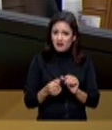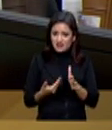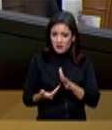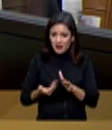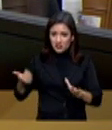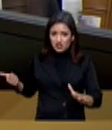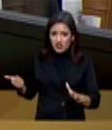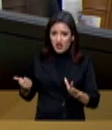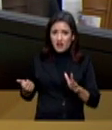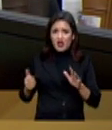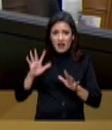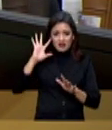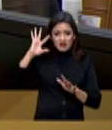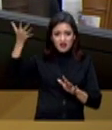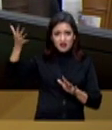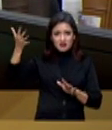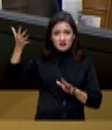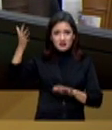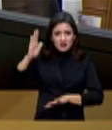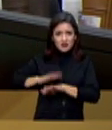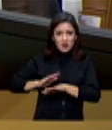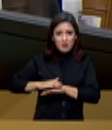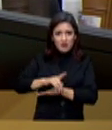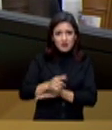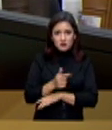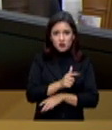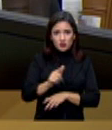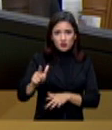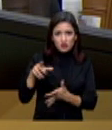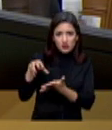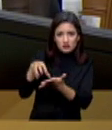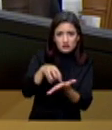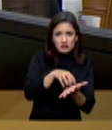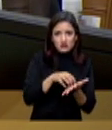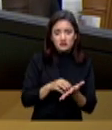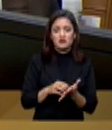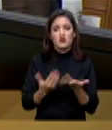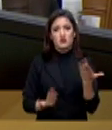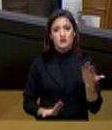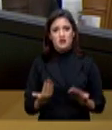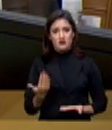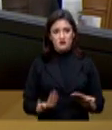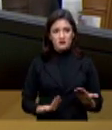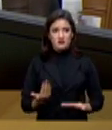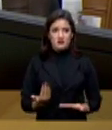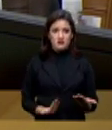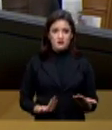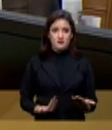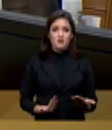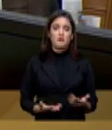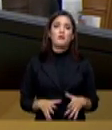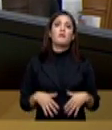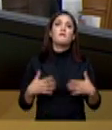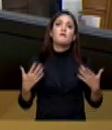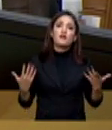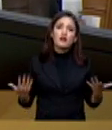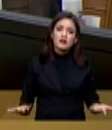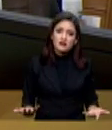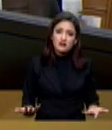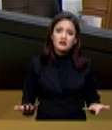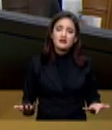grande do Poder decisório de outros titulares do serviço a ponto de somente